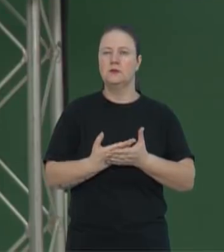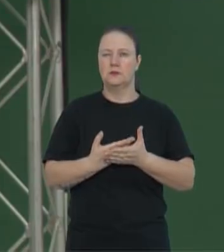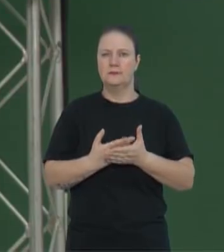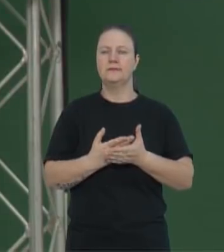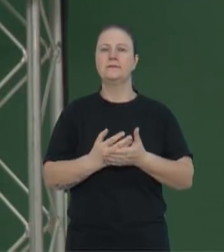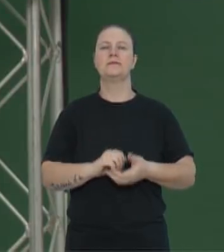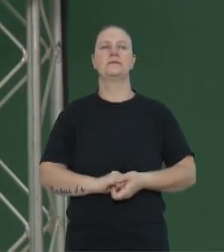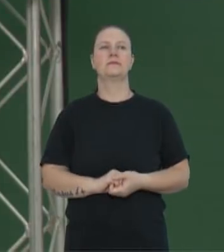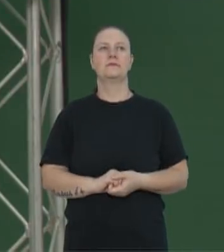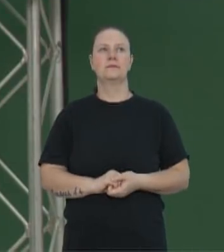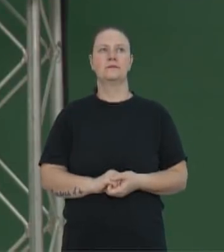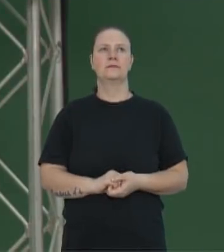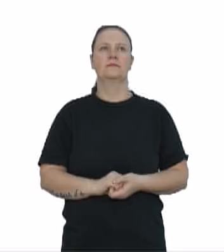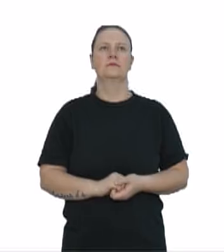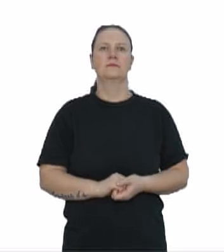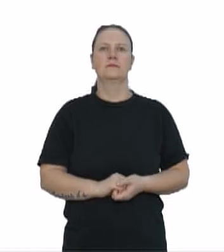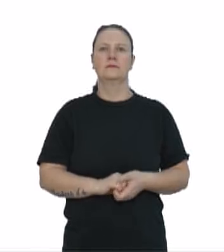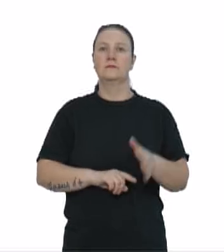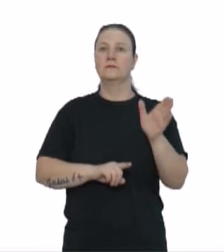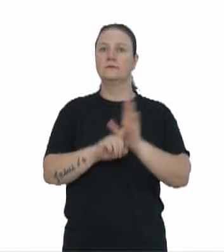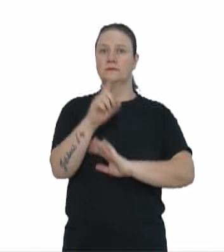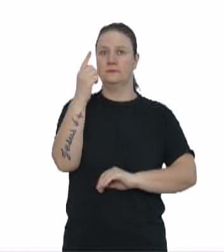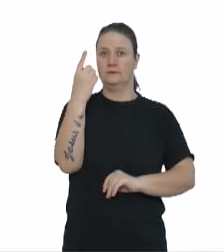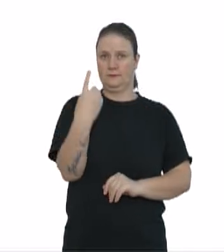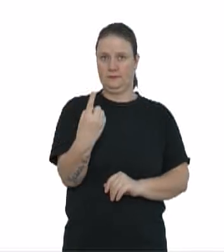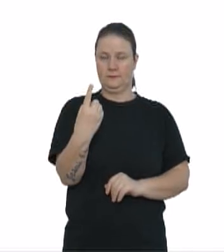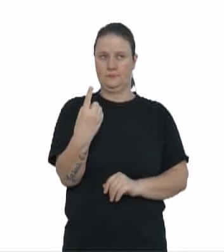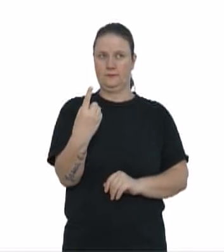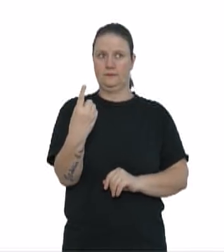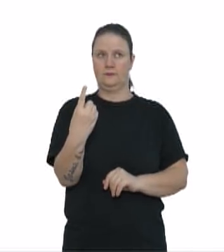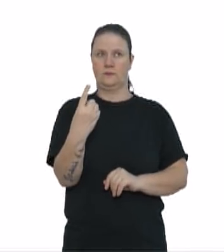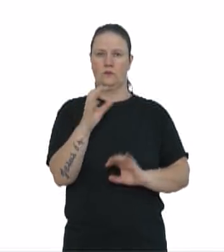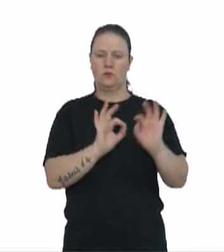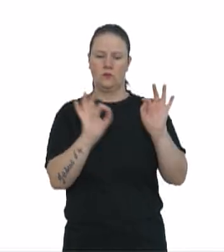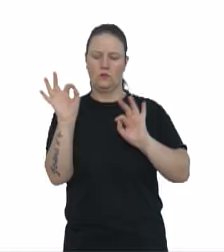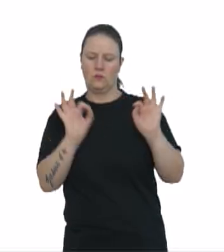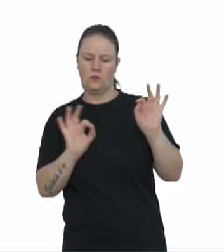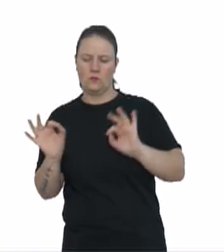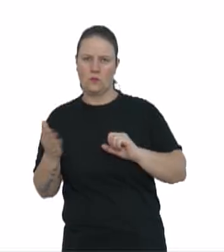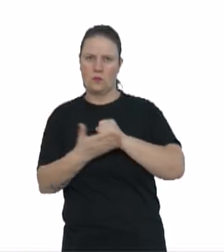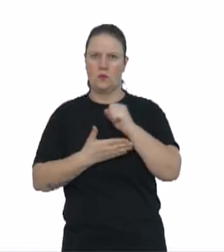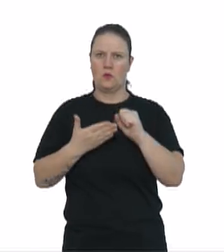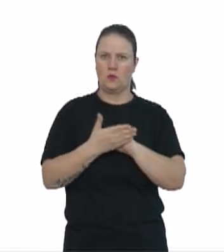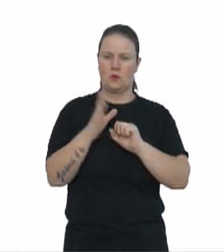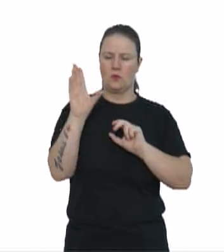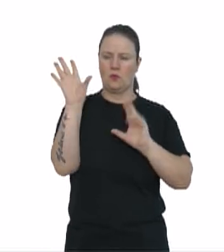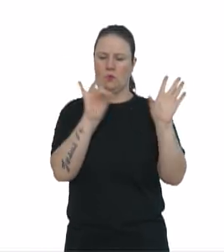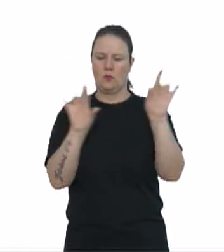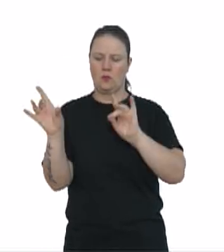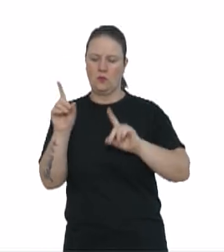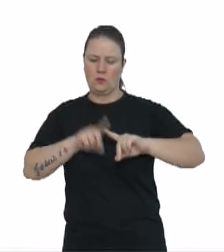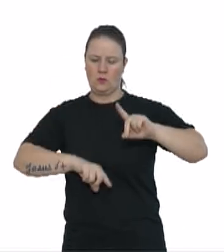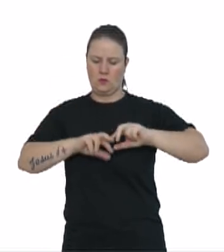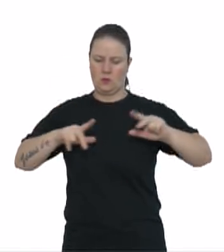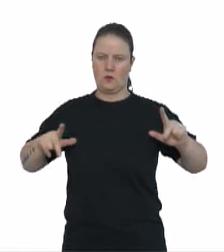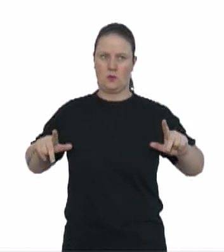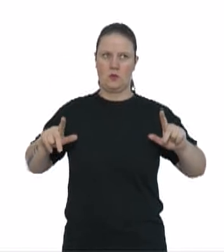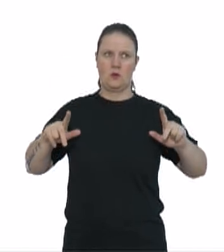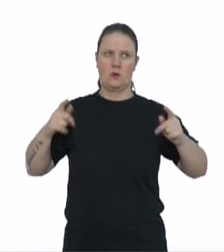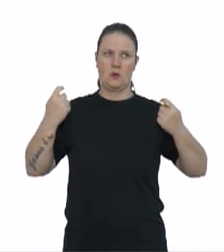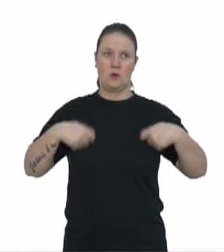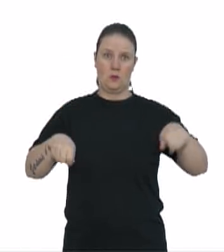perguntas. Número 1. Uma escultura baseada na colagem de elementos tridimensionais. Deve ser moldada